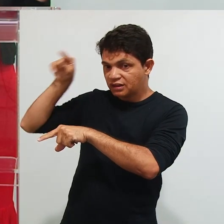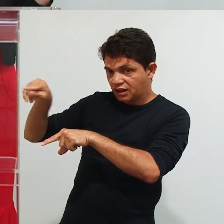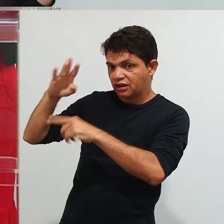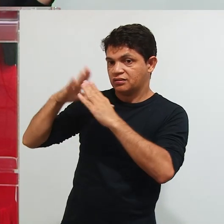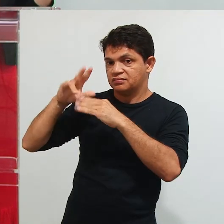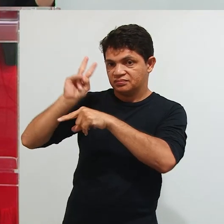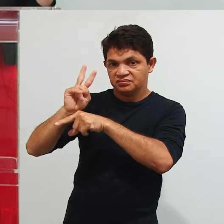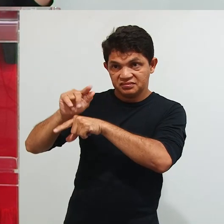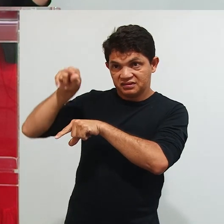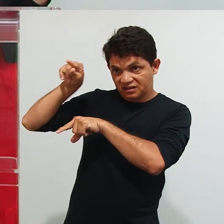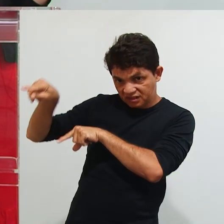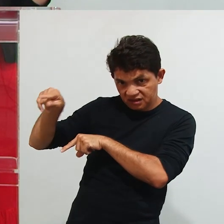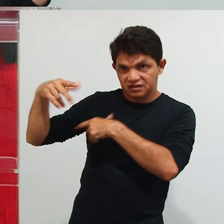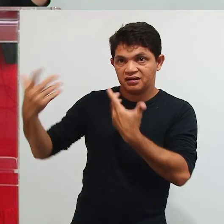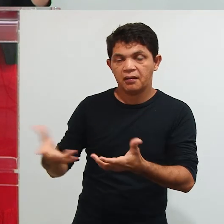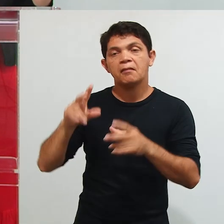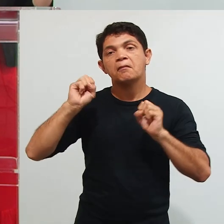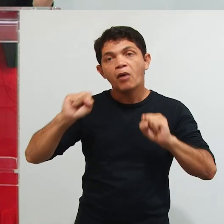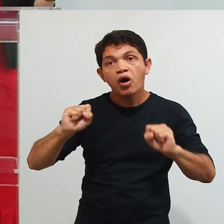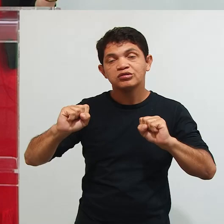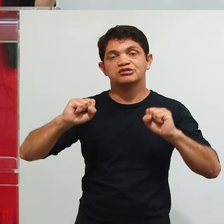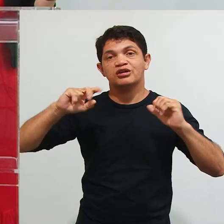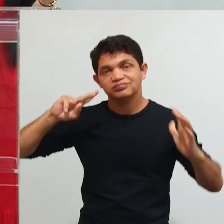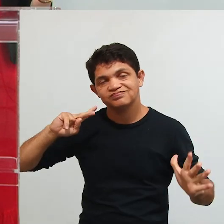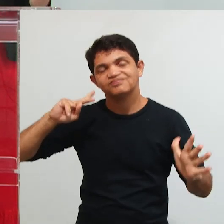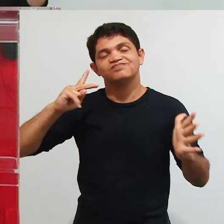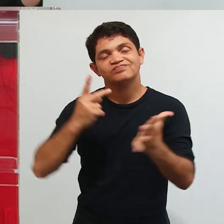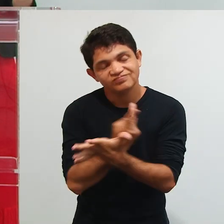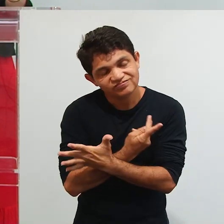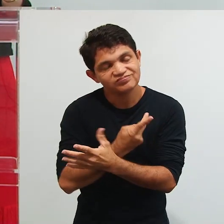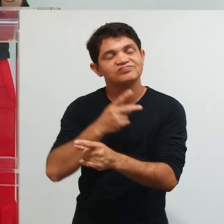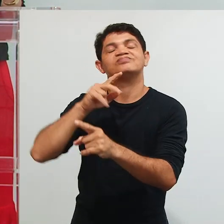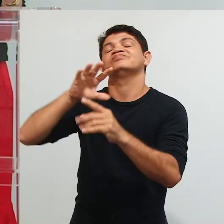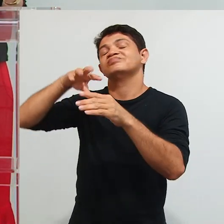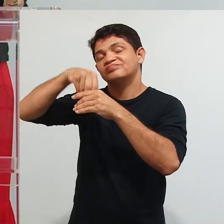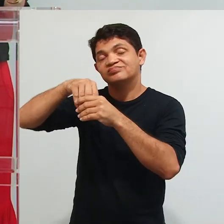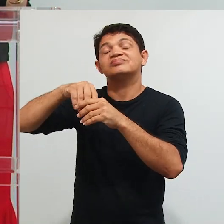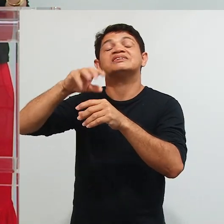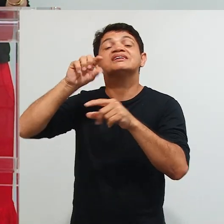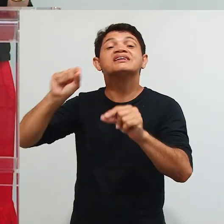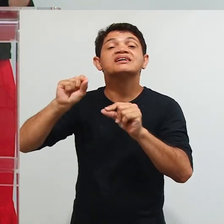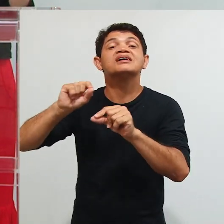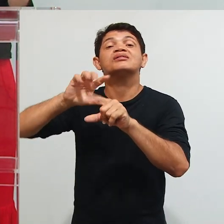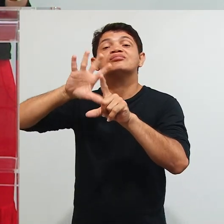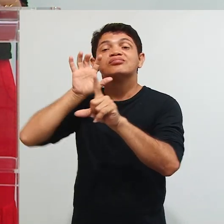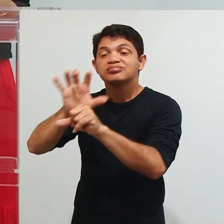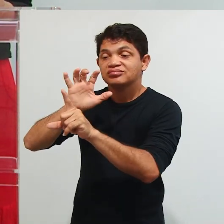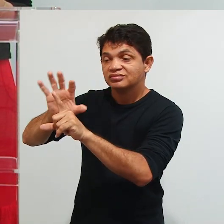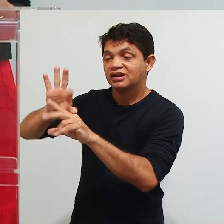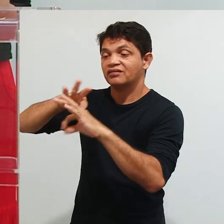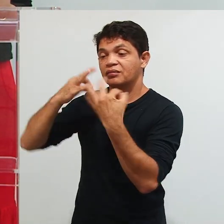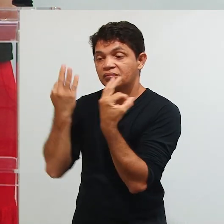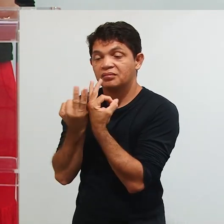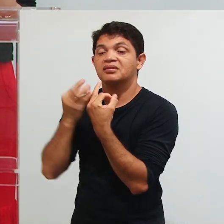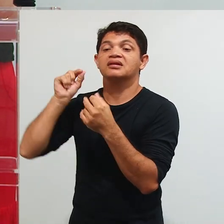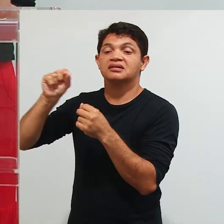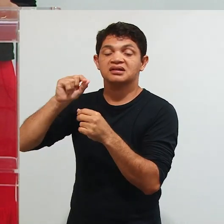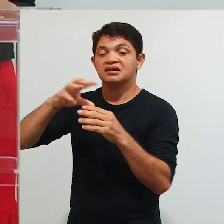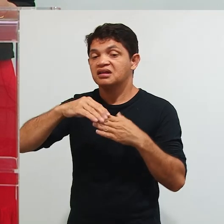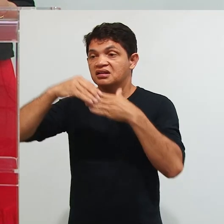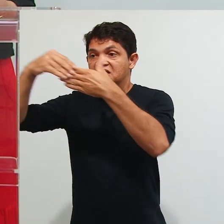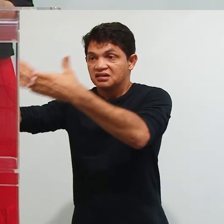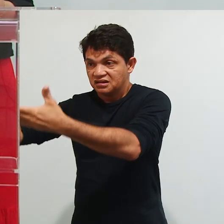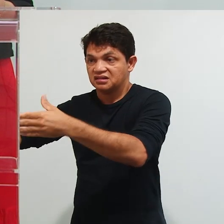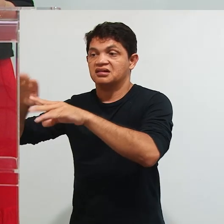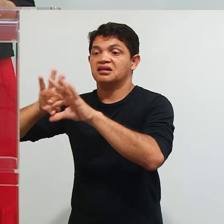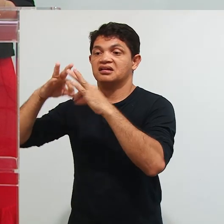esses acontecimentos, né, vai influenciar lá na sala de aula, né? Fazer com que aquela criança tenha